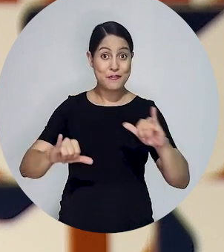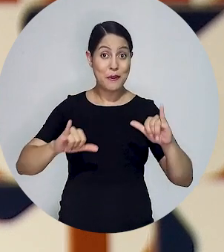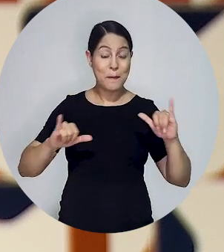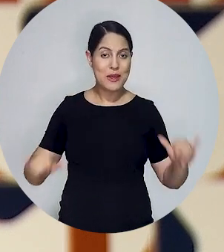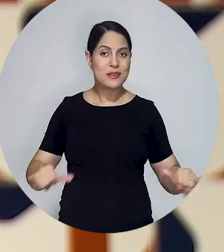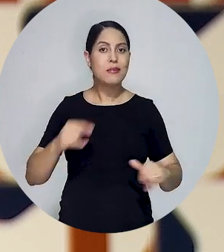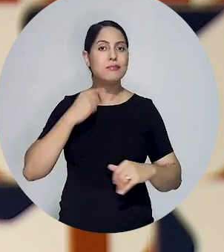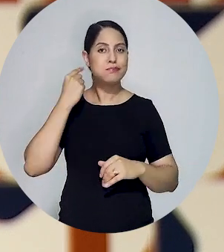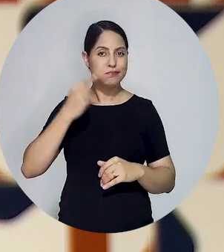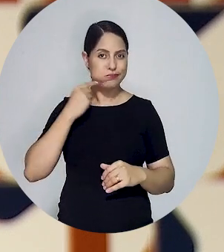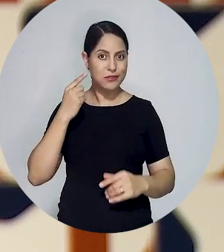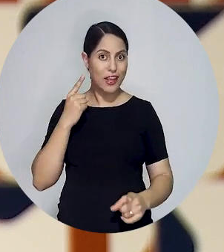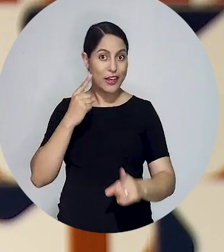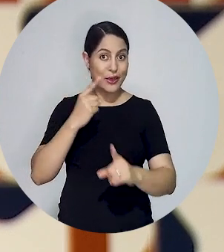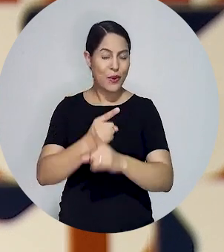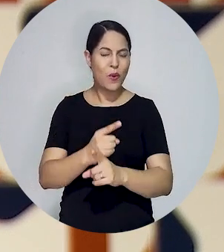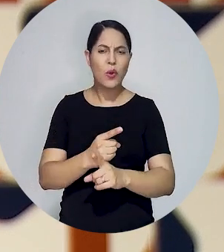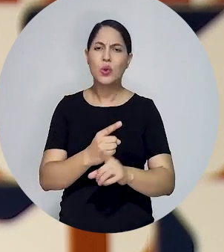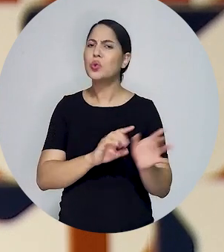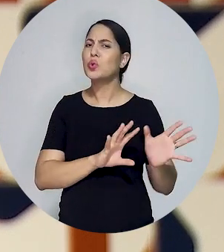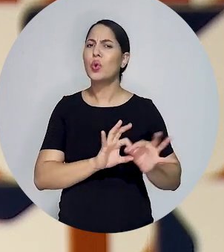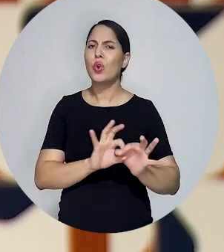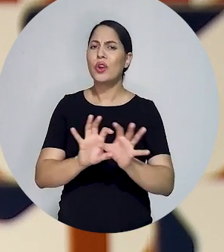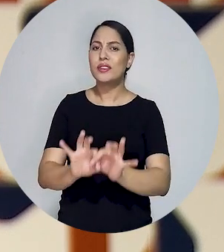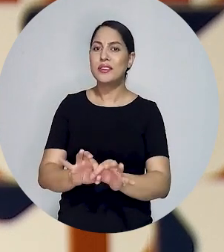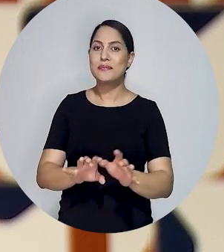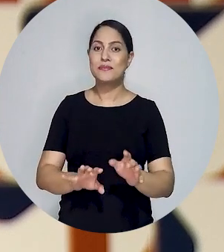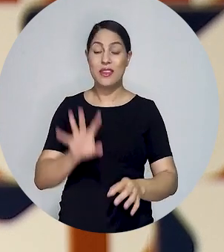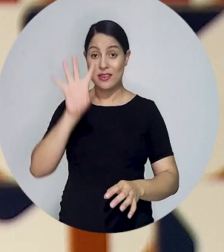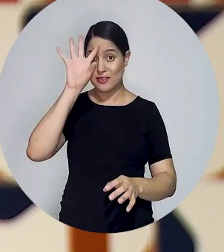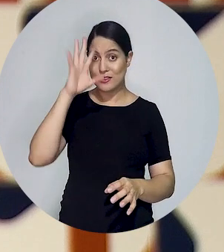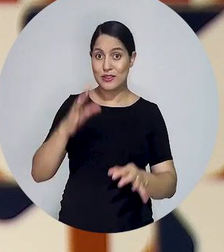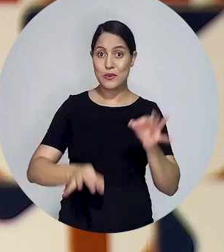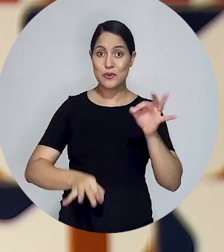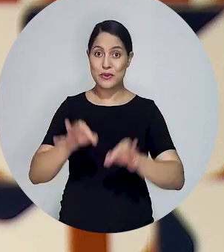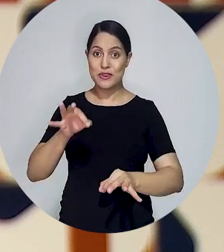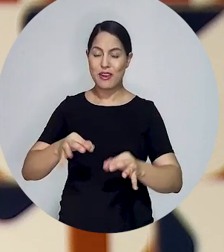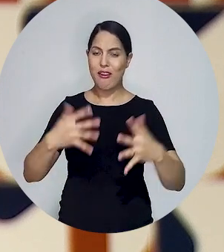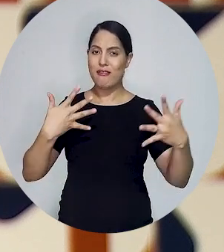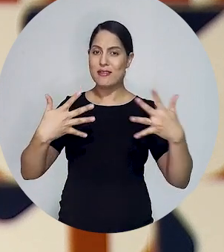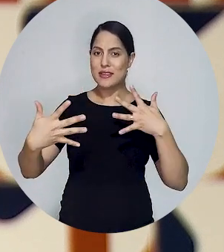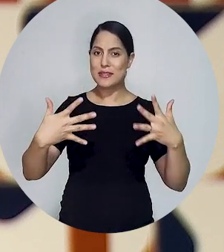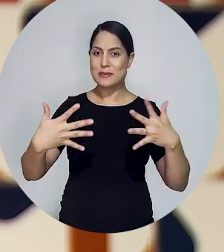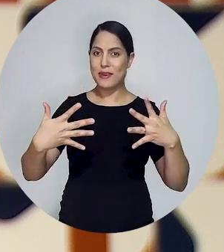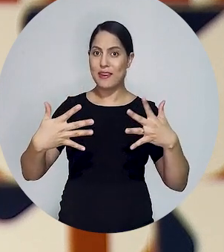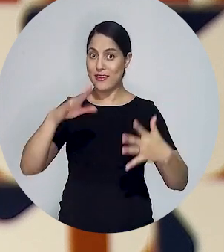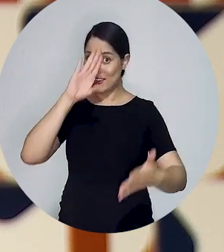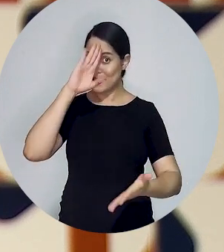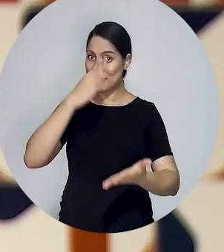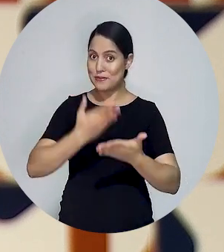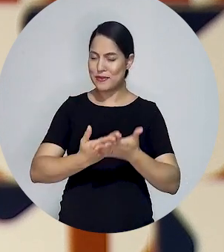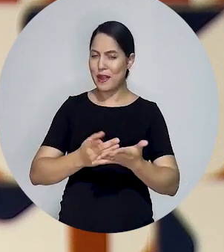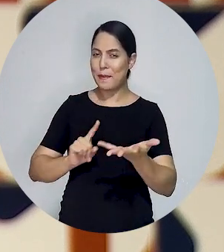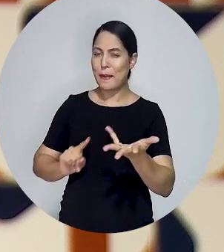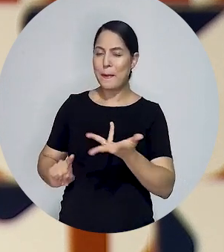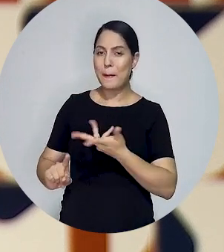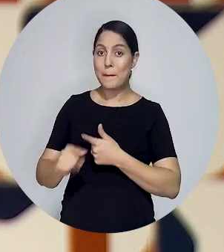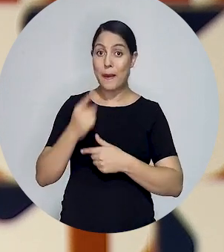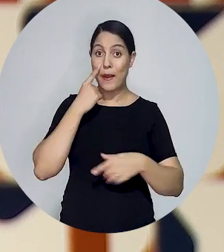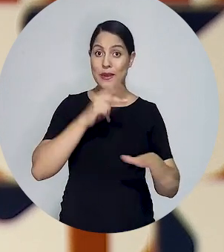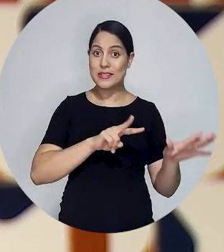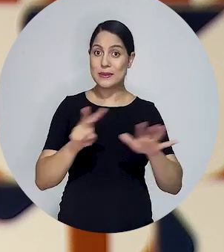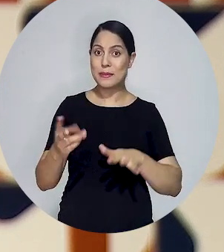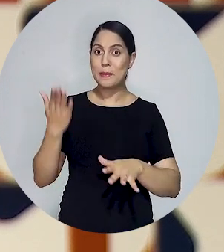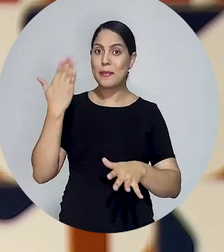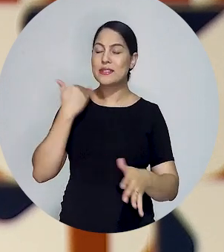Advogados do Brasil, você também encontra as principais notícias da advocacia, decisões judiciais, transparência e